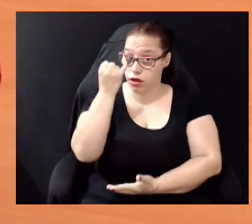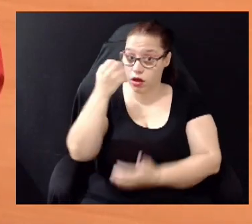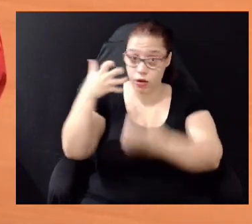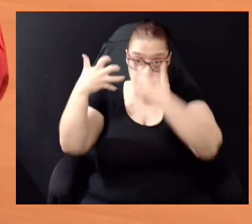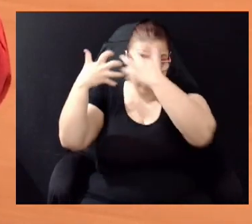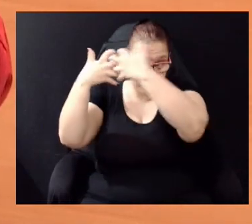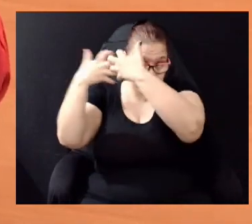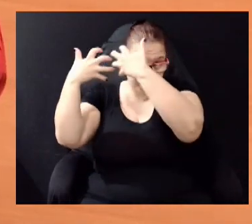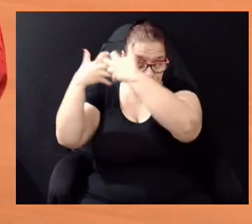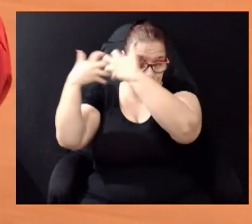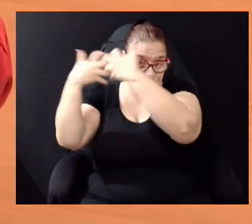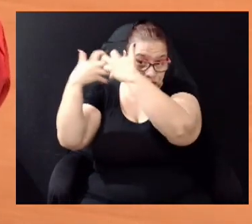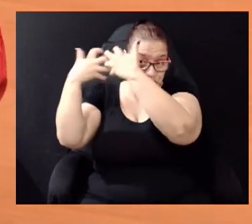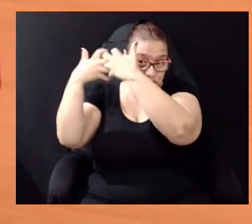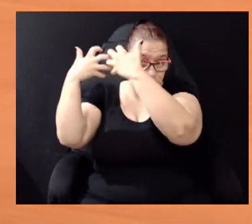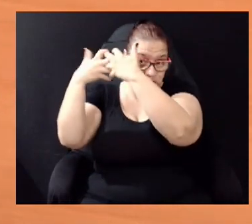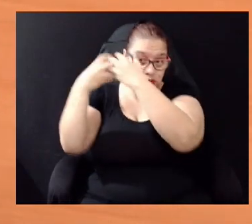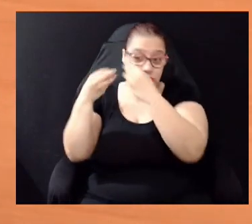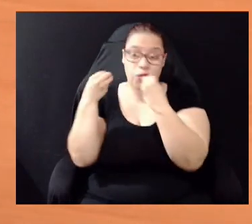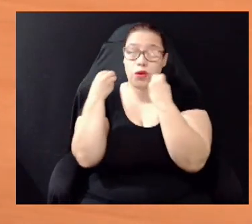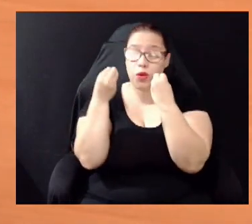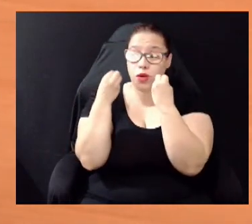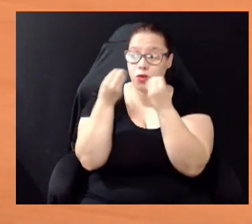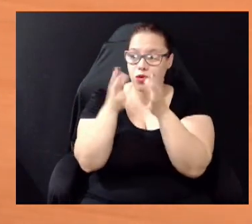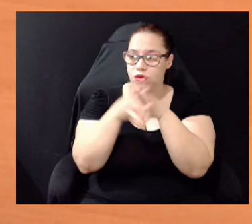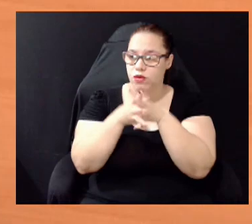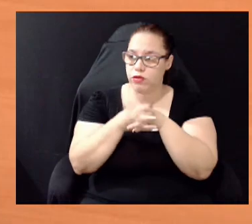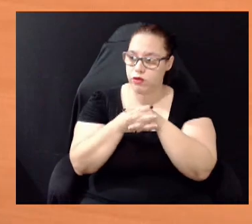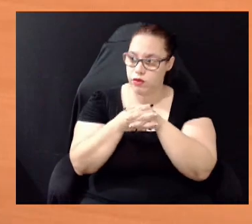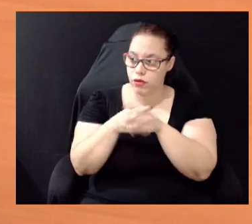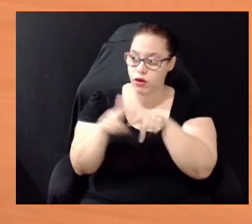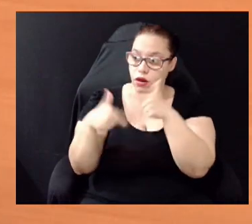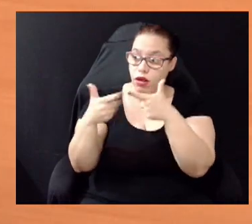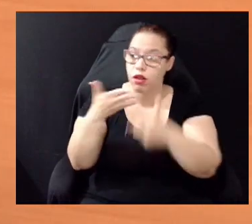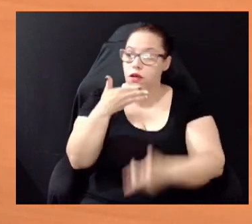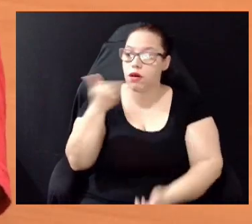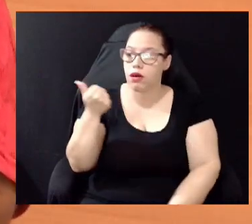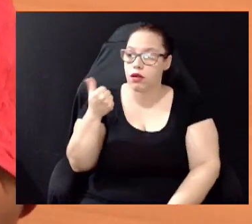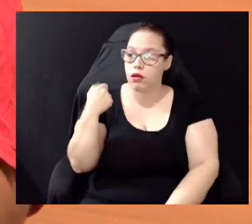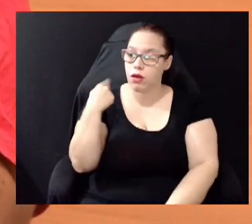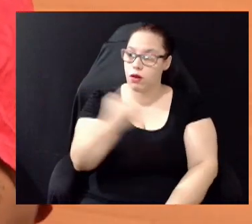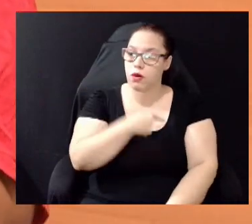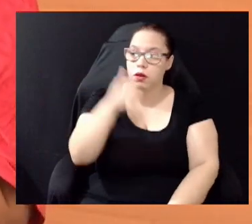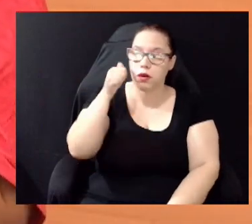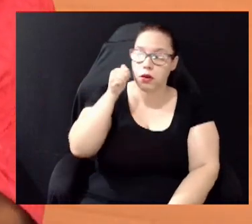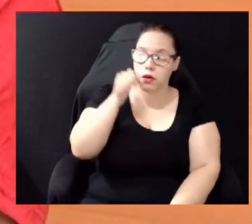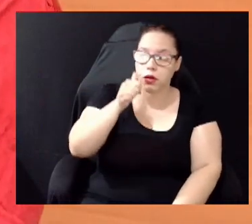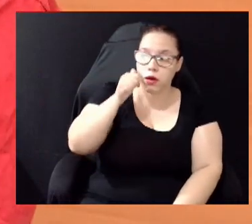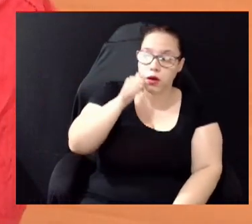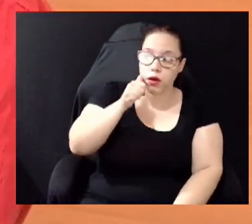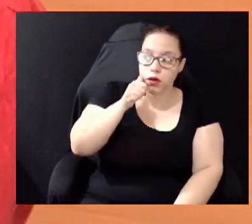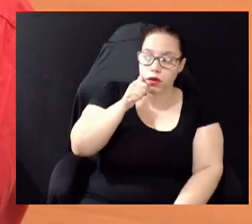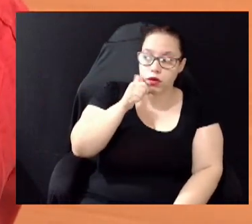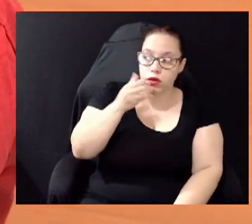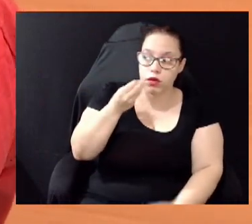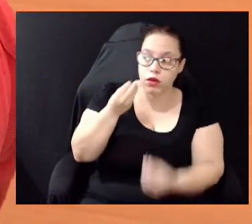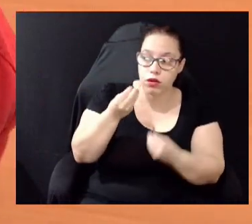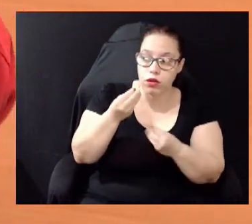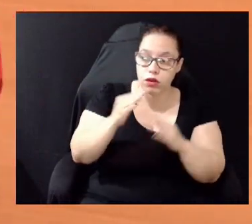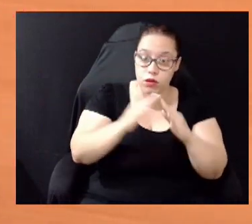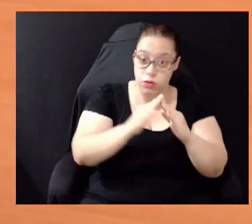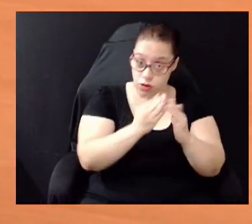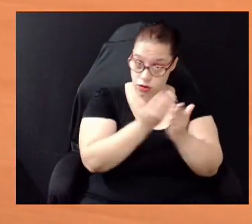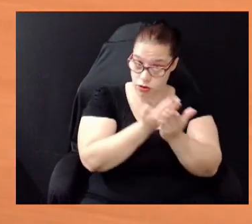que condições de trabalho melhores para as mulheres, como condições de creche, inclusive, para